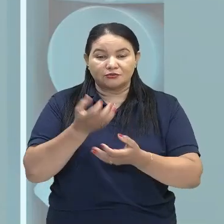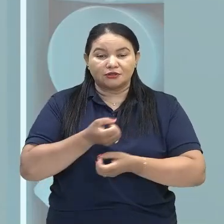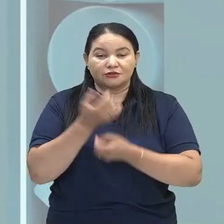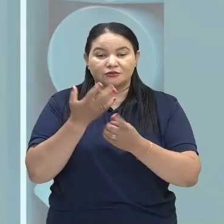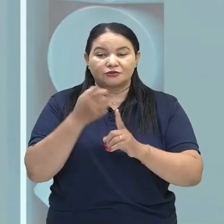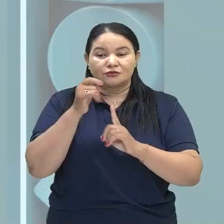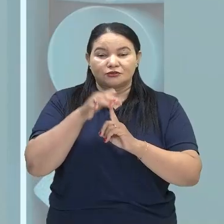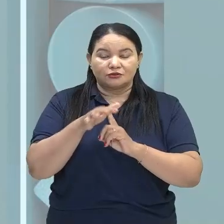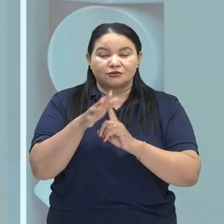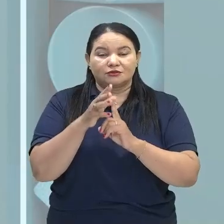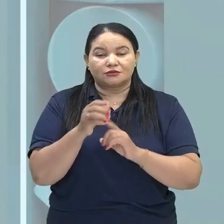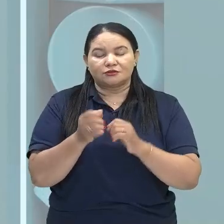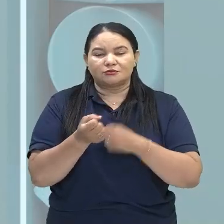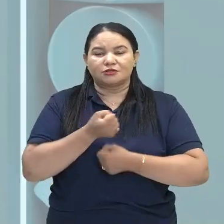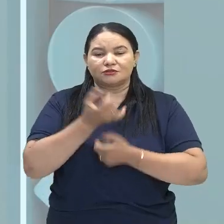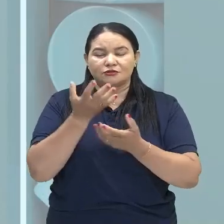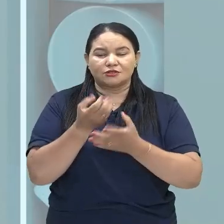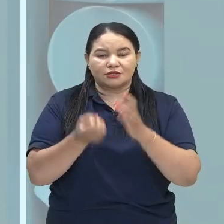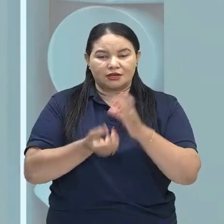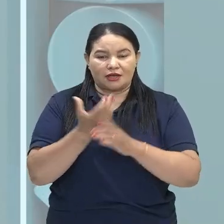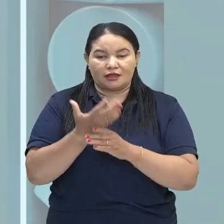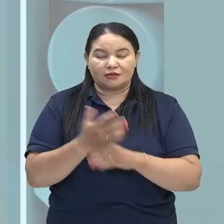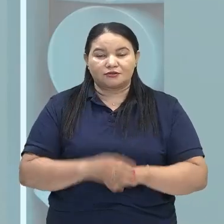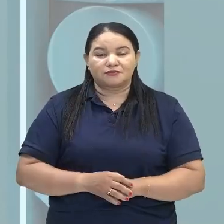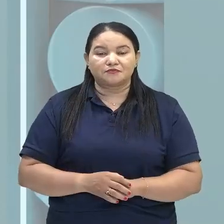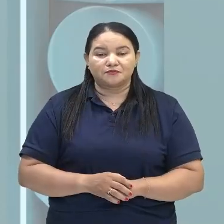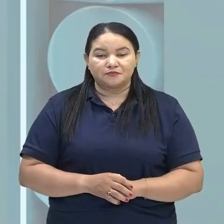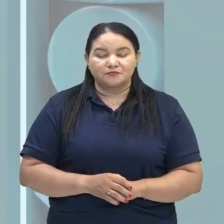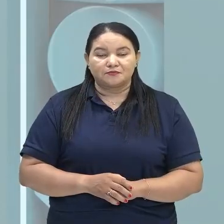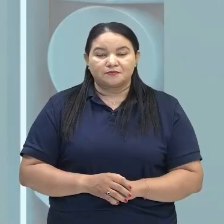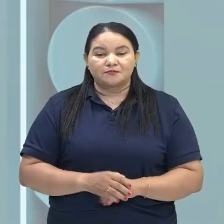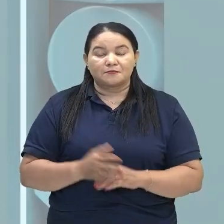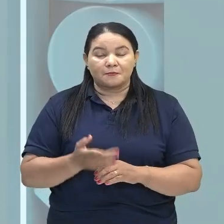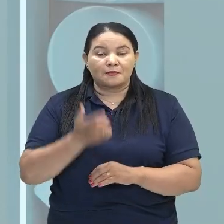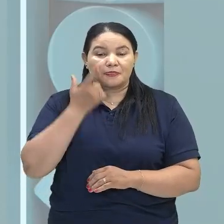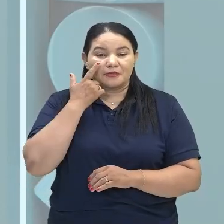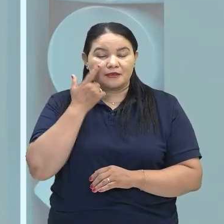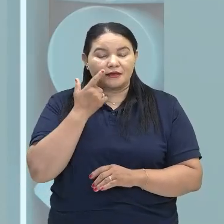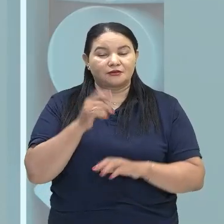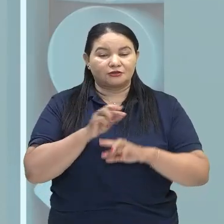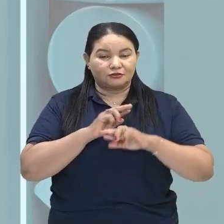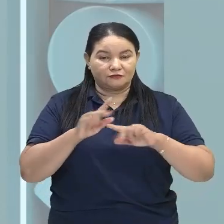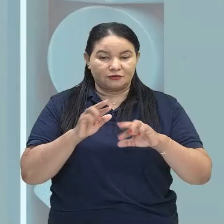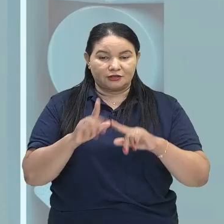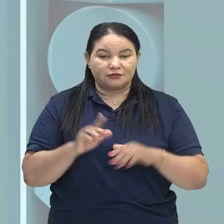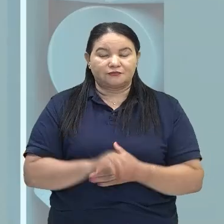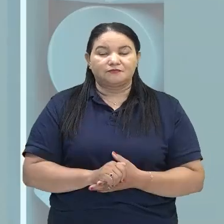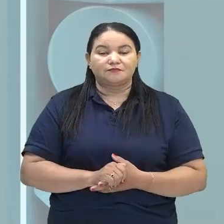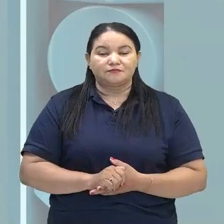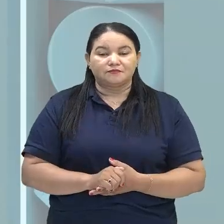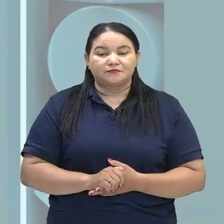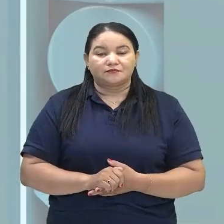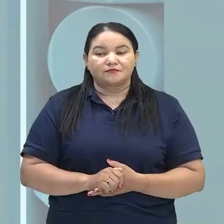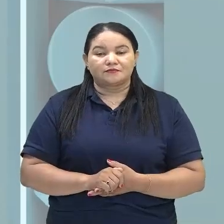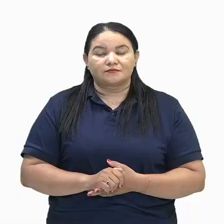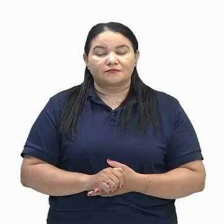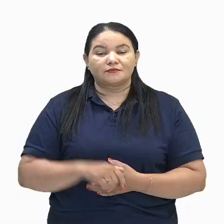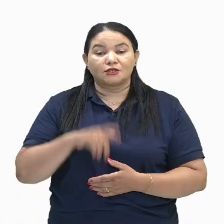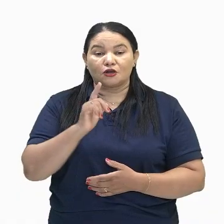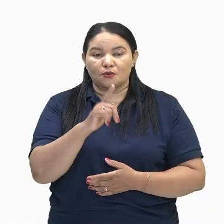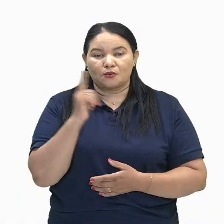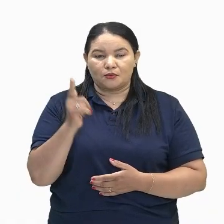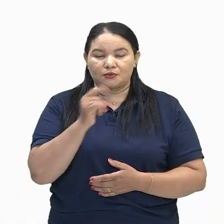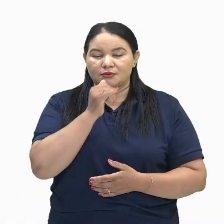pessoas. Então, a gente vê a diferença que há entre esses dois exemplos. Vamos ver um